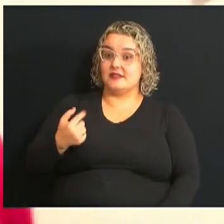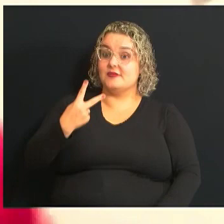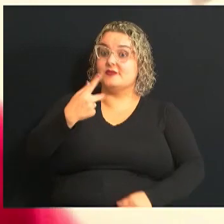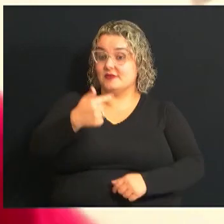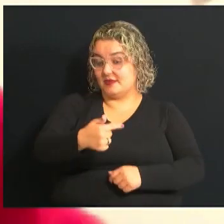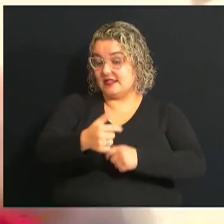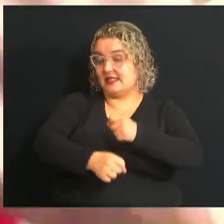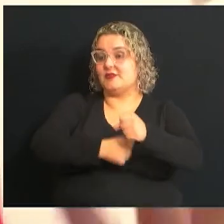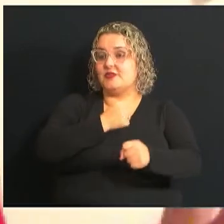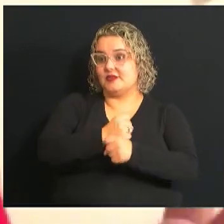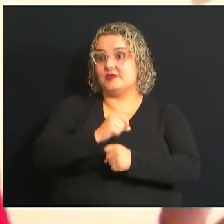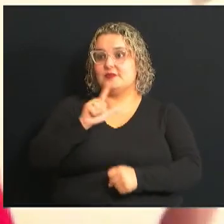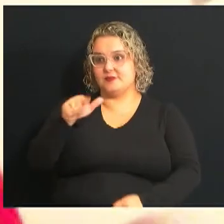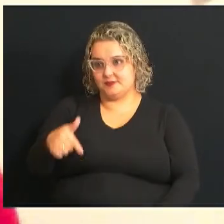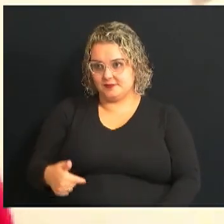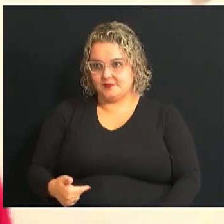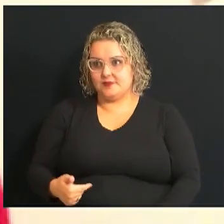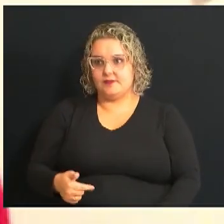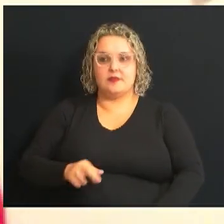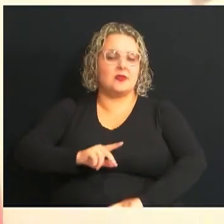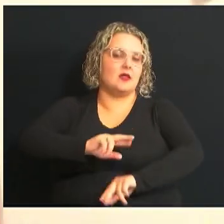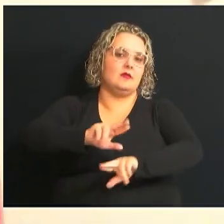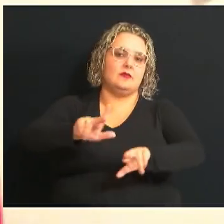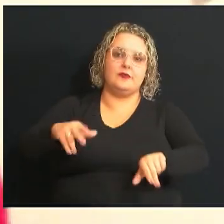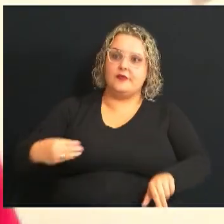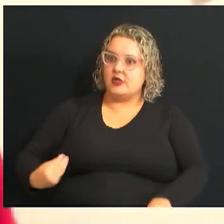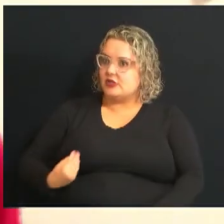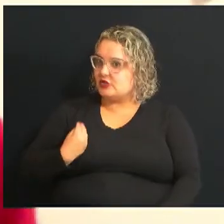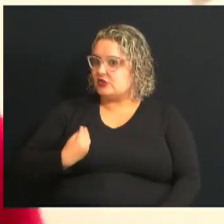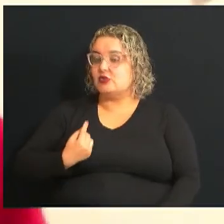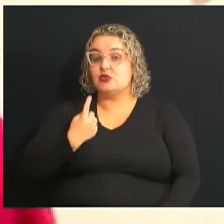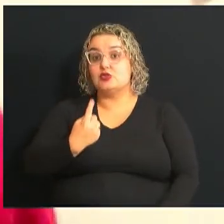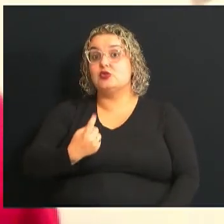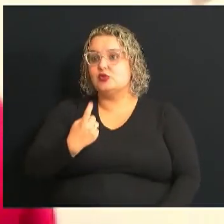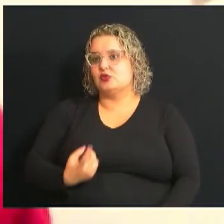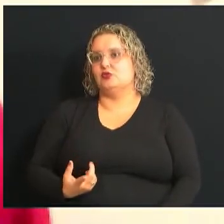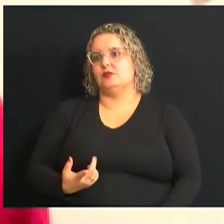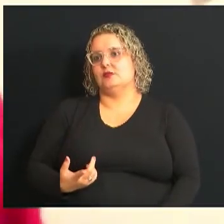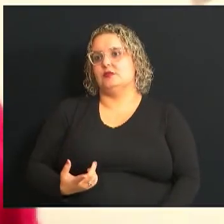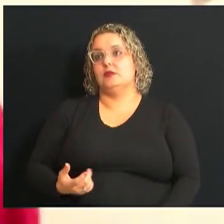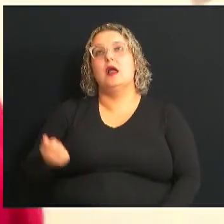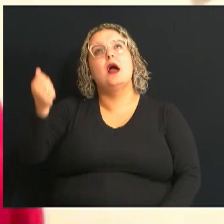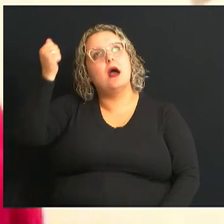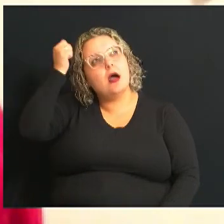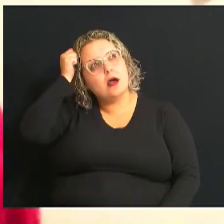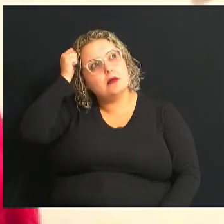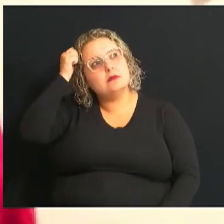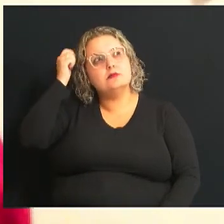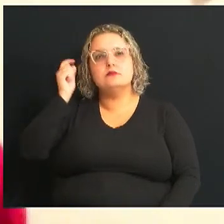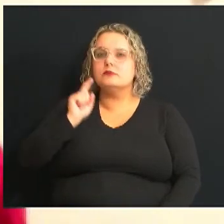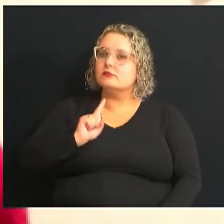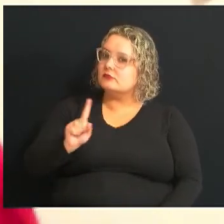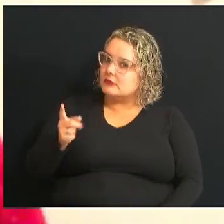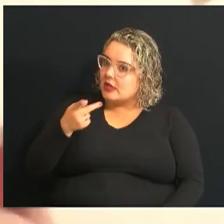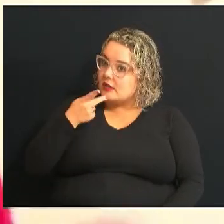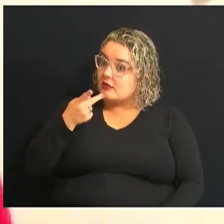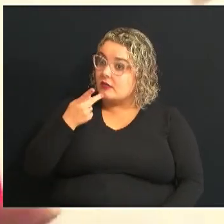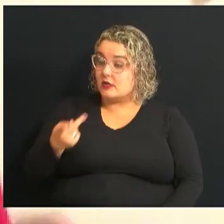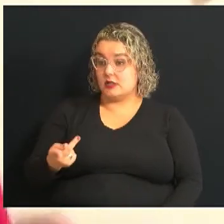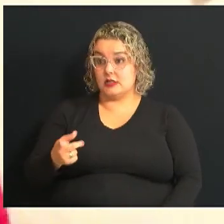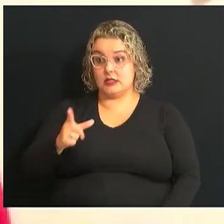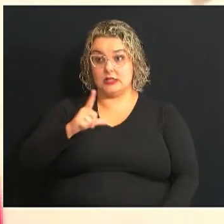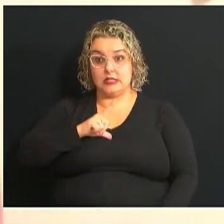depois, foram tantas vidas numa vida só, né? Arrependimentos, não diria que tenho, mas